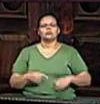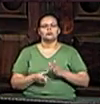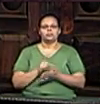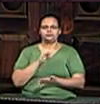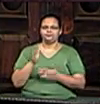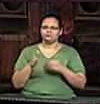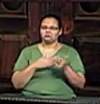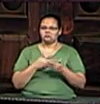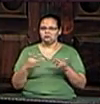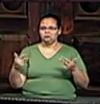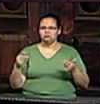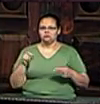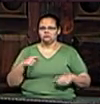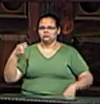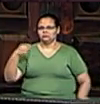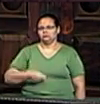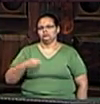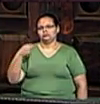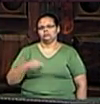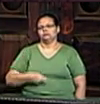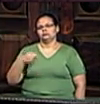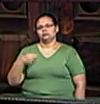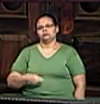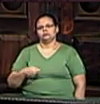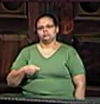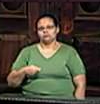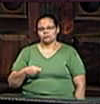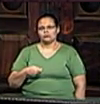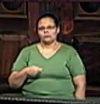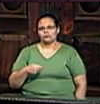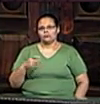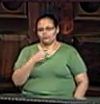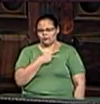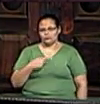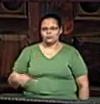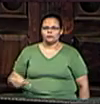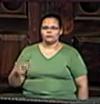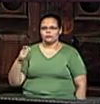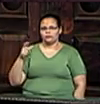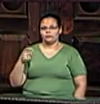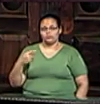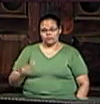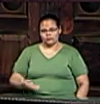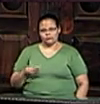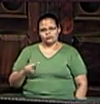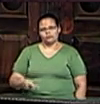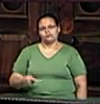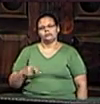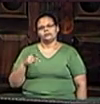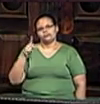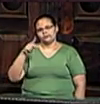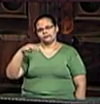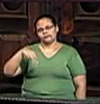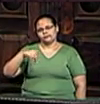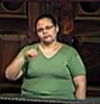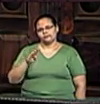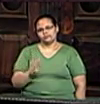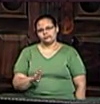qualquer coisa, como obrigação do presidente dessa casa, que é do PMDB,